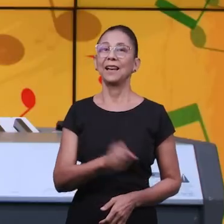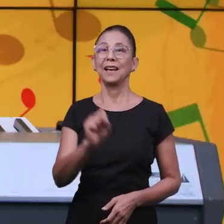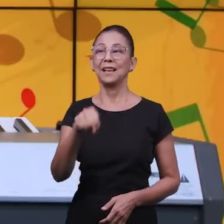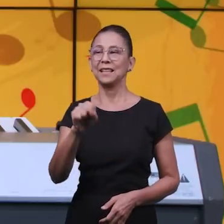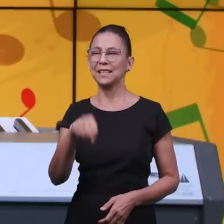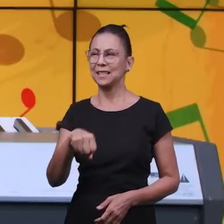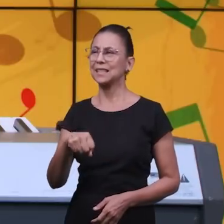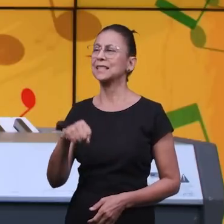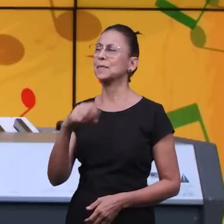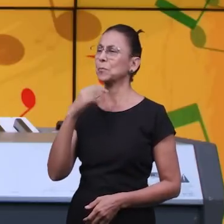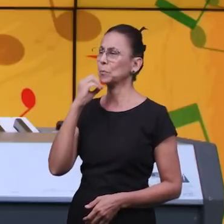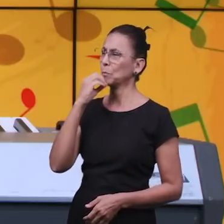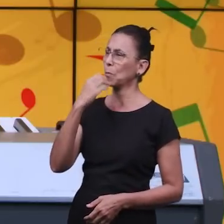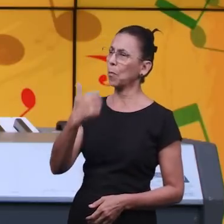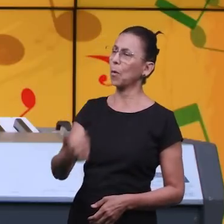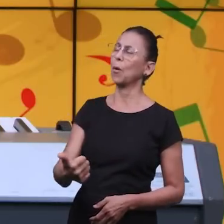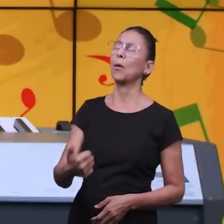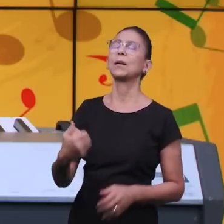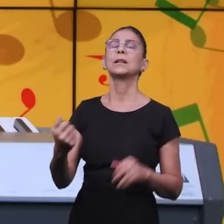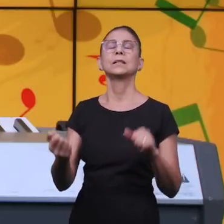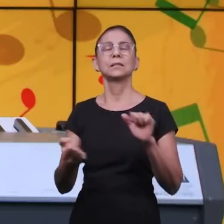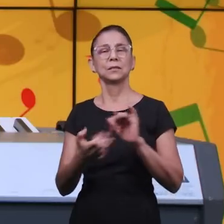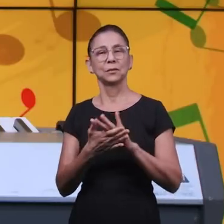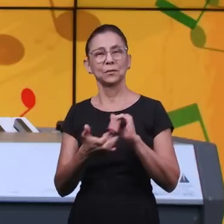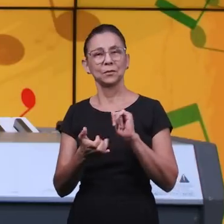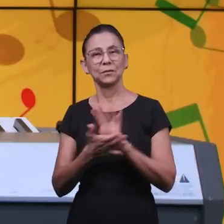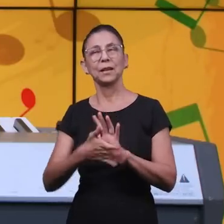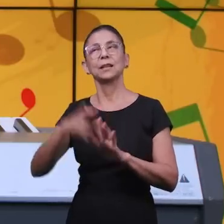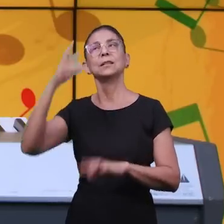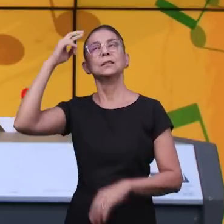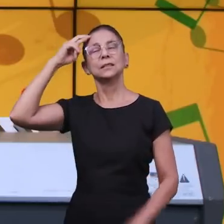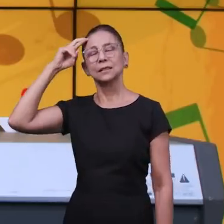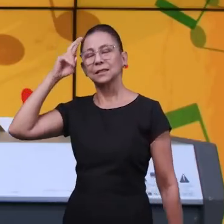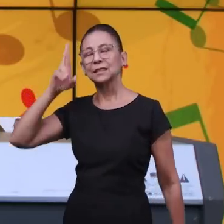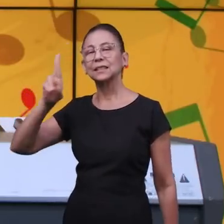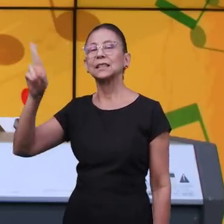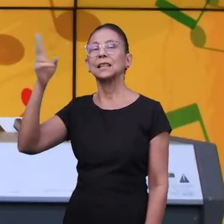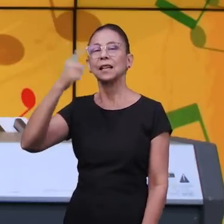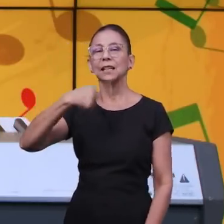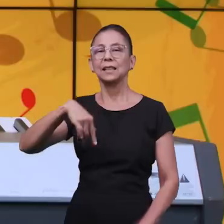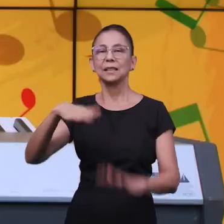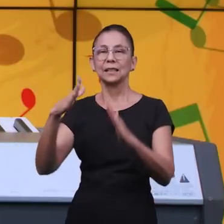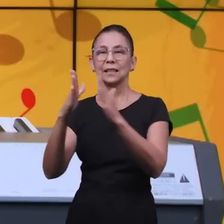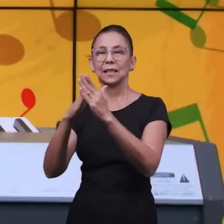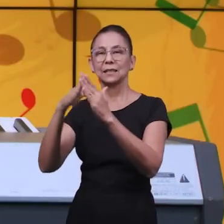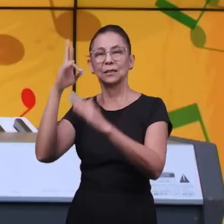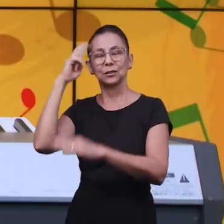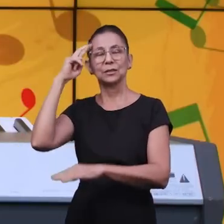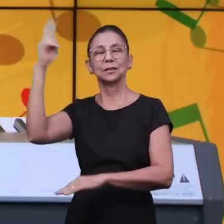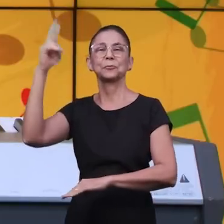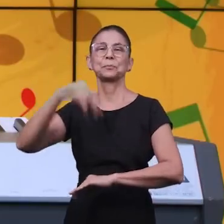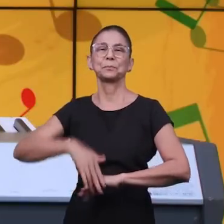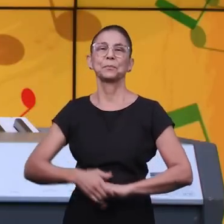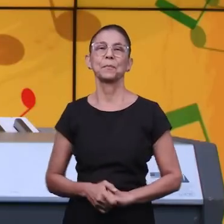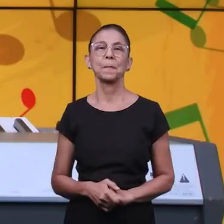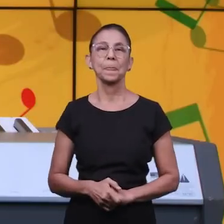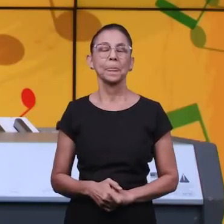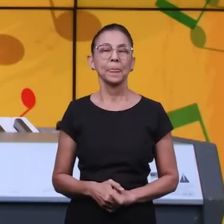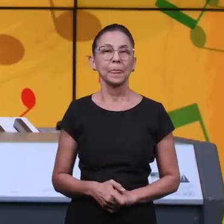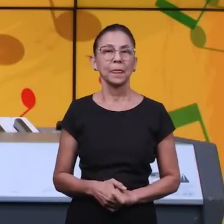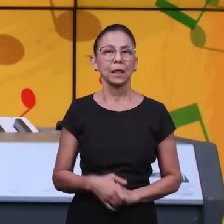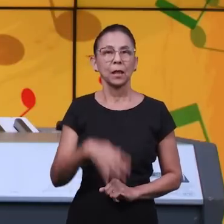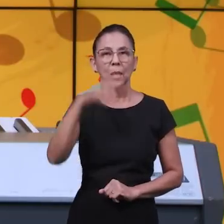Isso mesmo, crianças. Bom é louvar o Senhor, bom é estar na casa de Deus. E agora